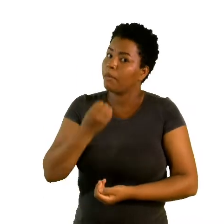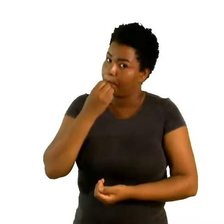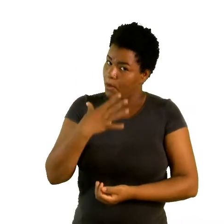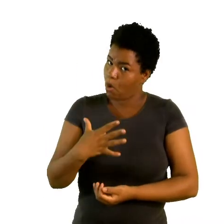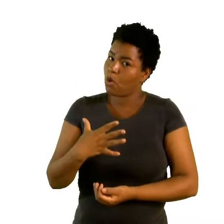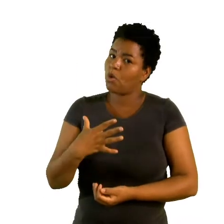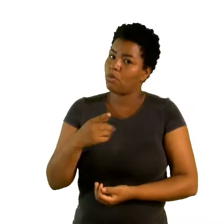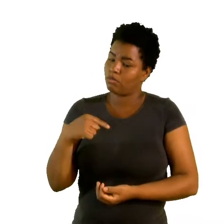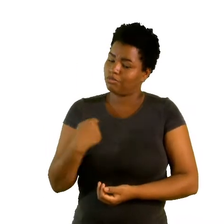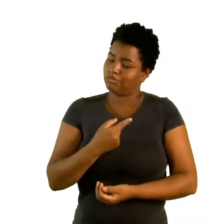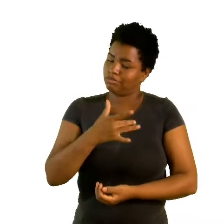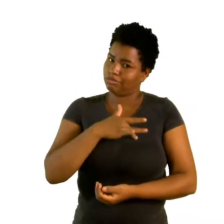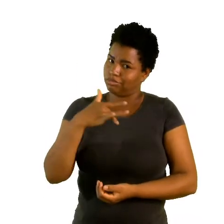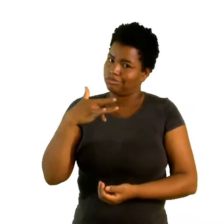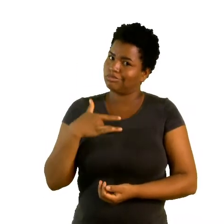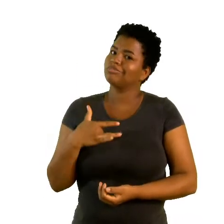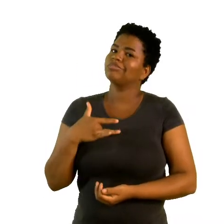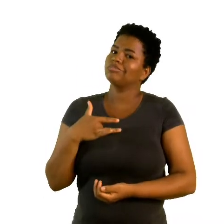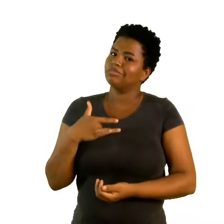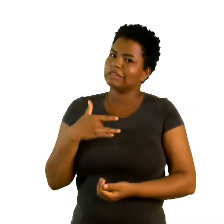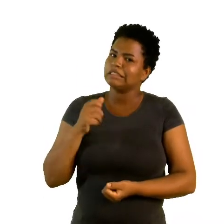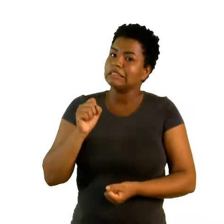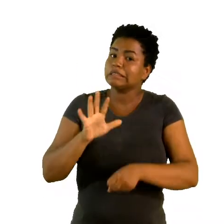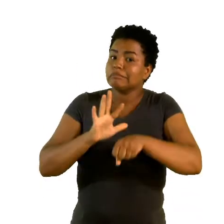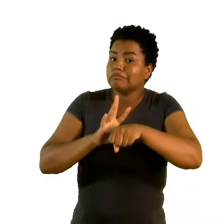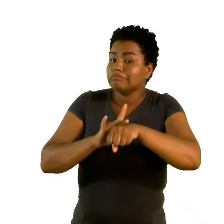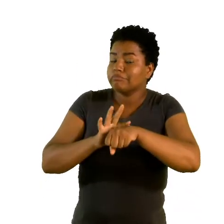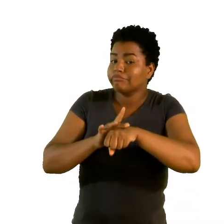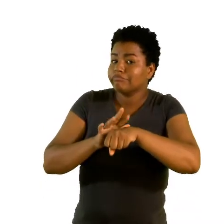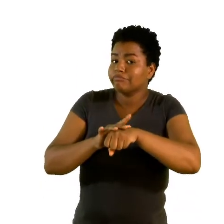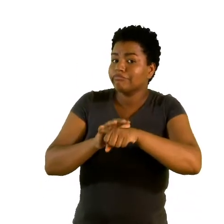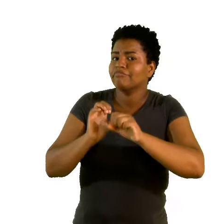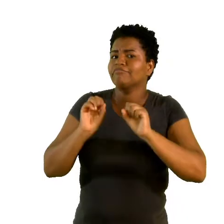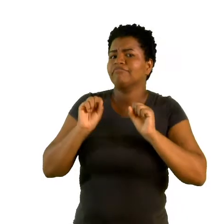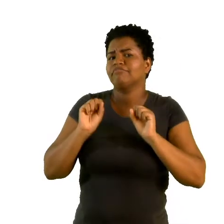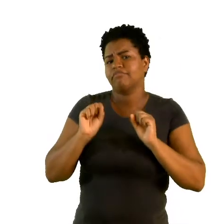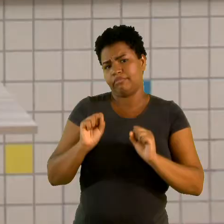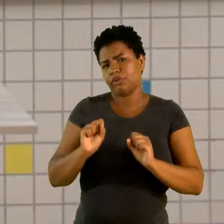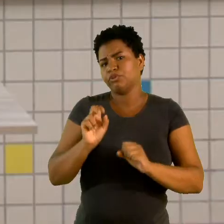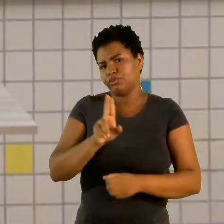nossa saúde, né? Porque se estiver doente, nós vamos usá-los.